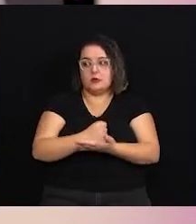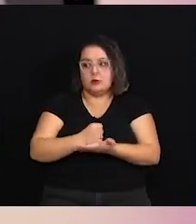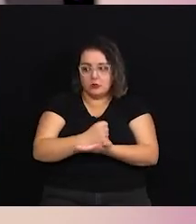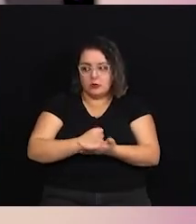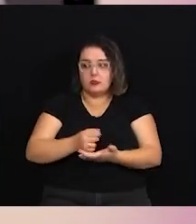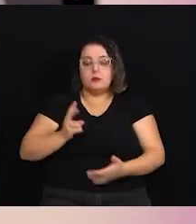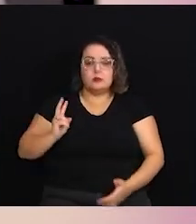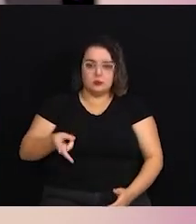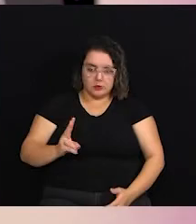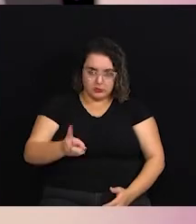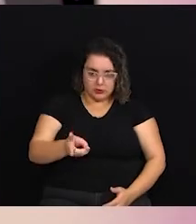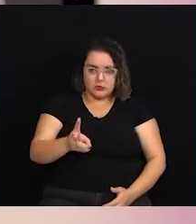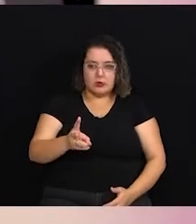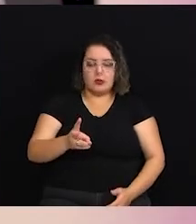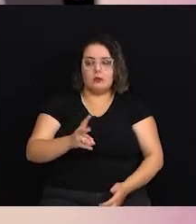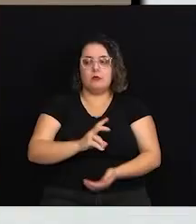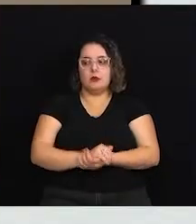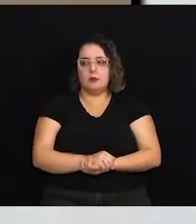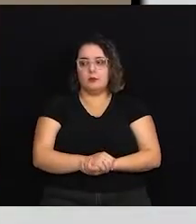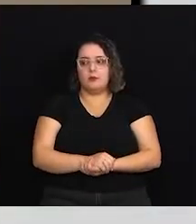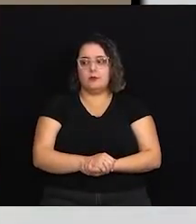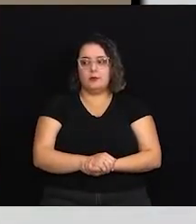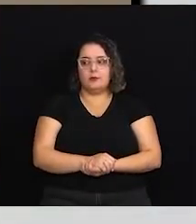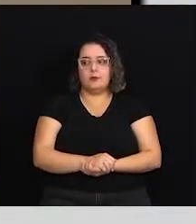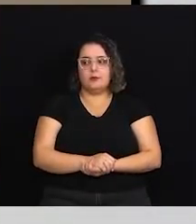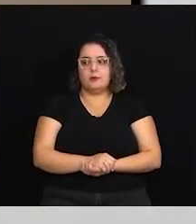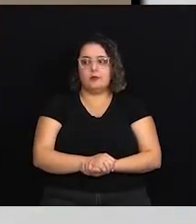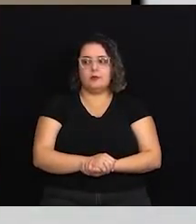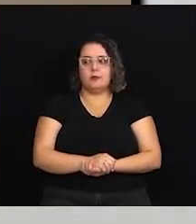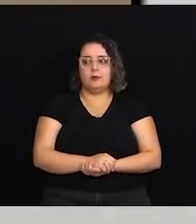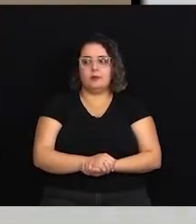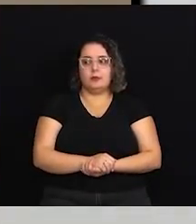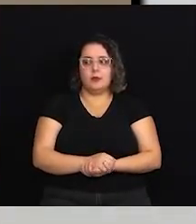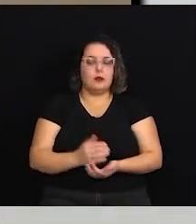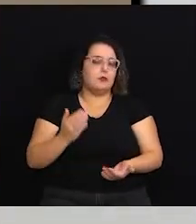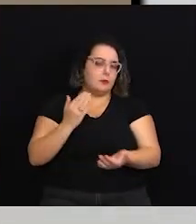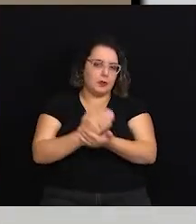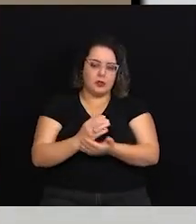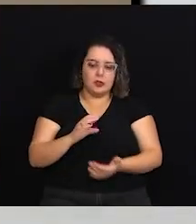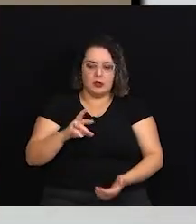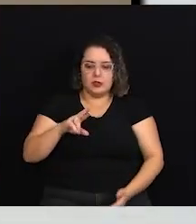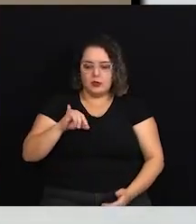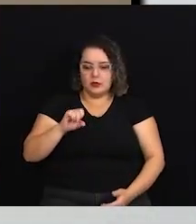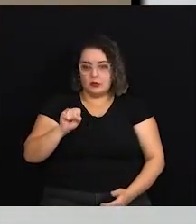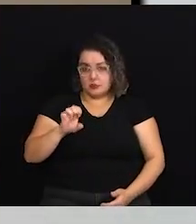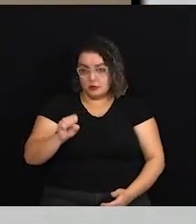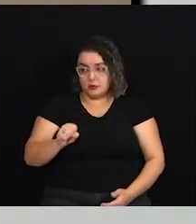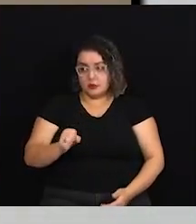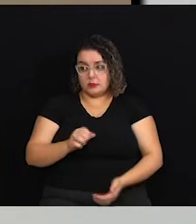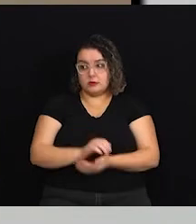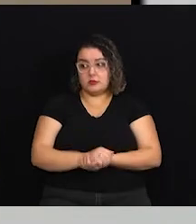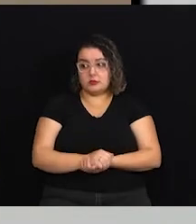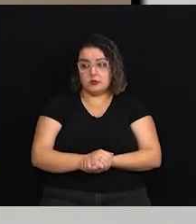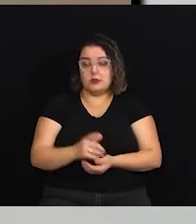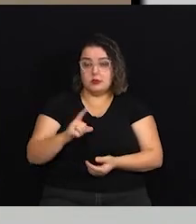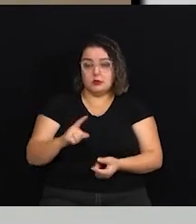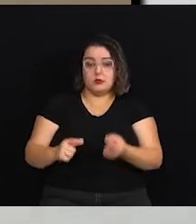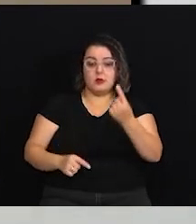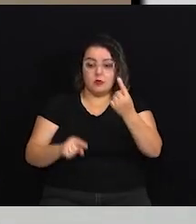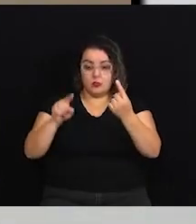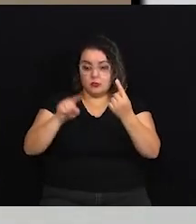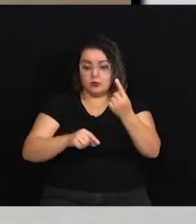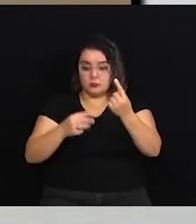medicação de uma forma contínua e e vai ficar sem crise aí e por fim nós vamos ter aquele um